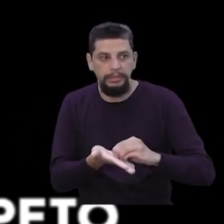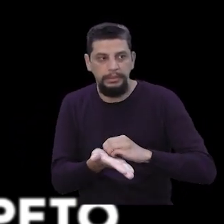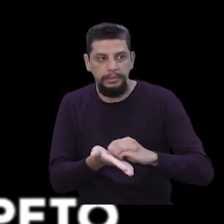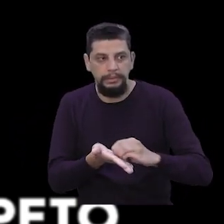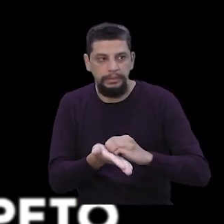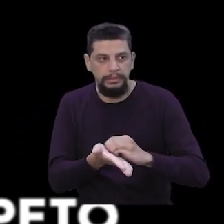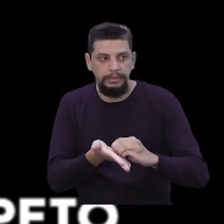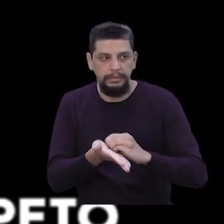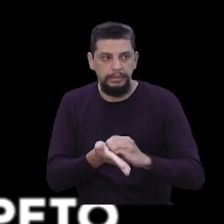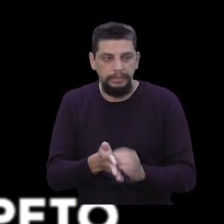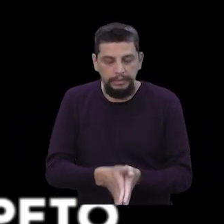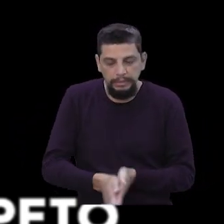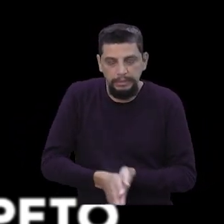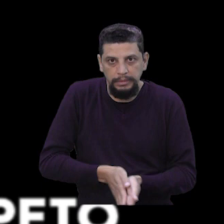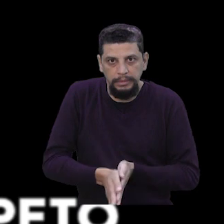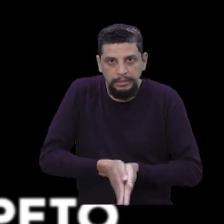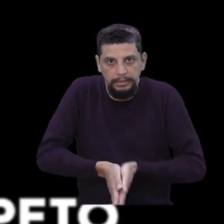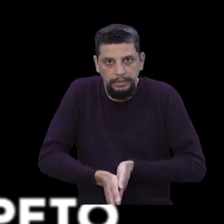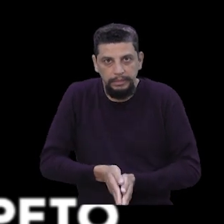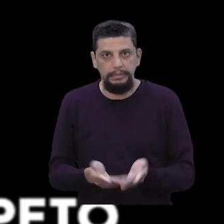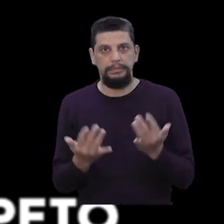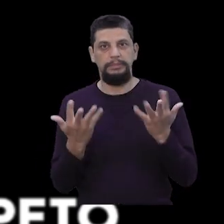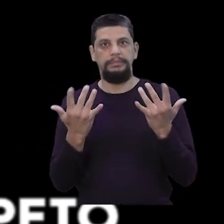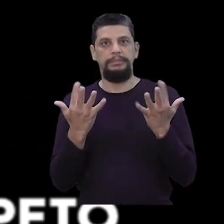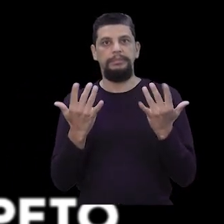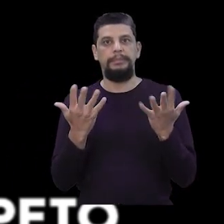Isso! Pontinha do dedo, não pode esquecer.